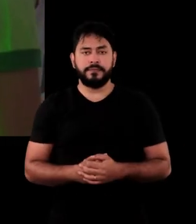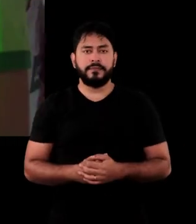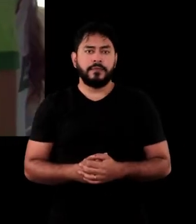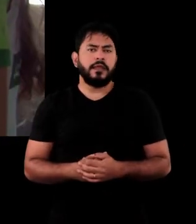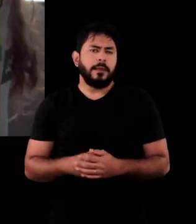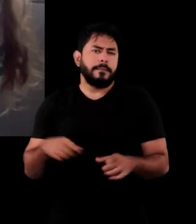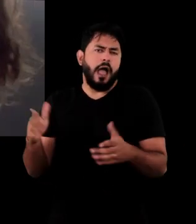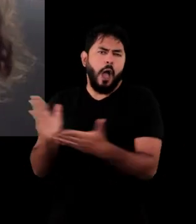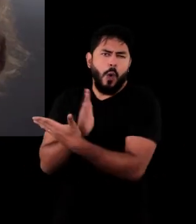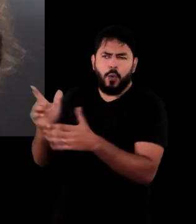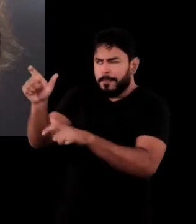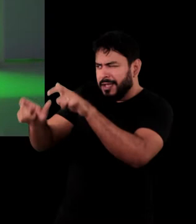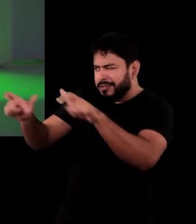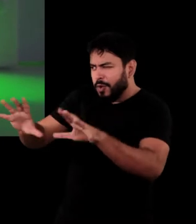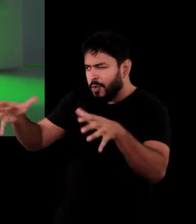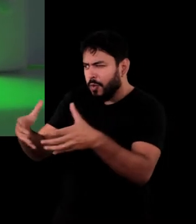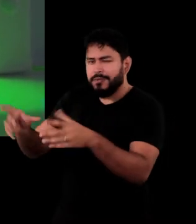a deficiência e